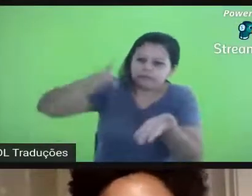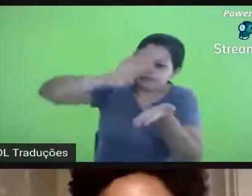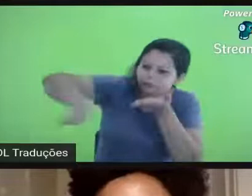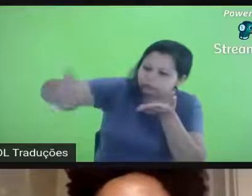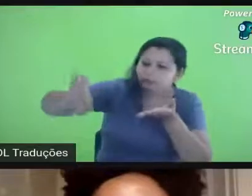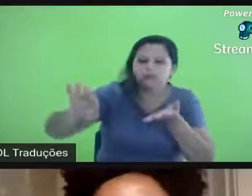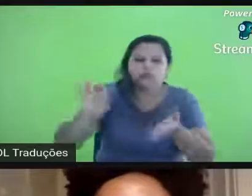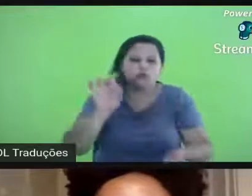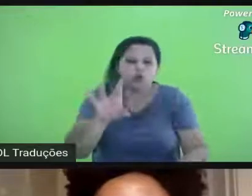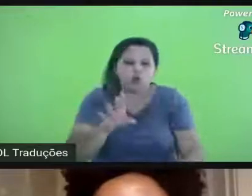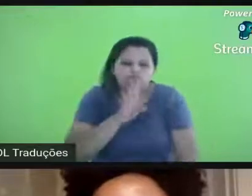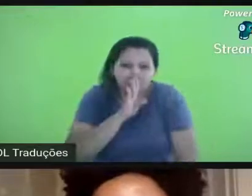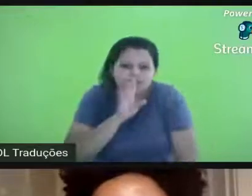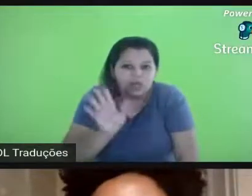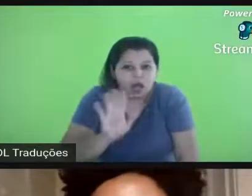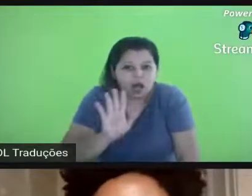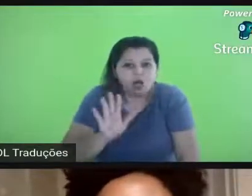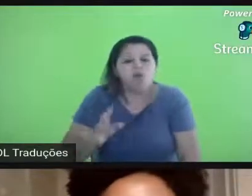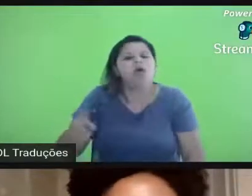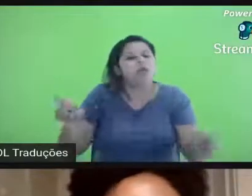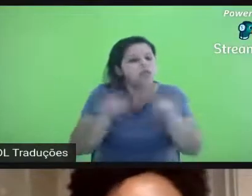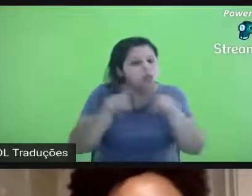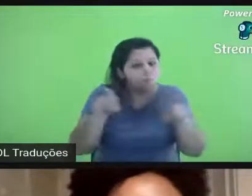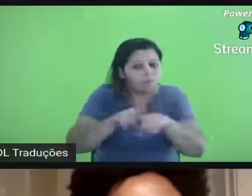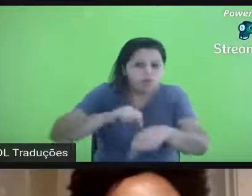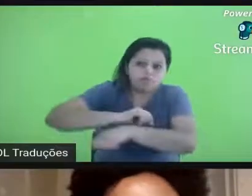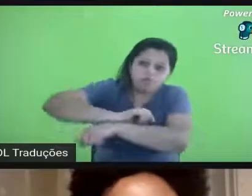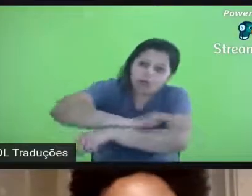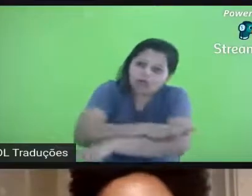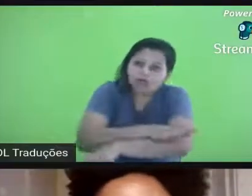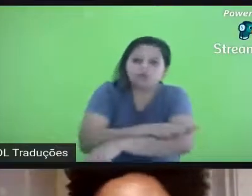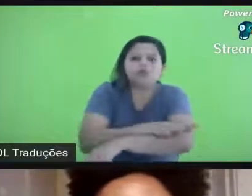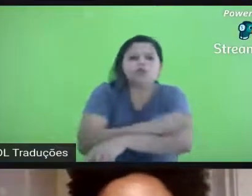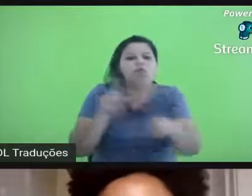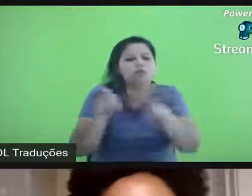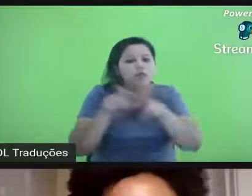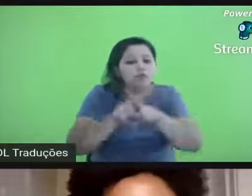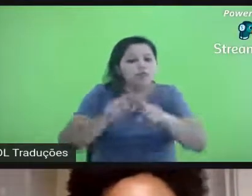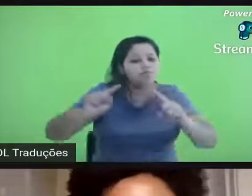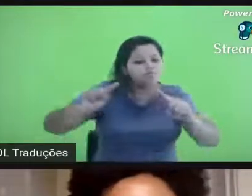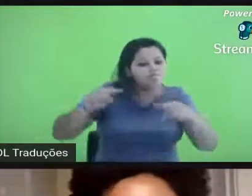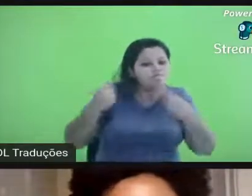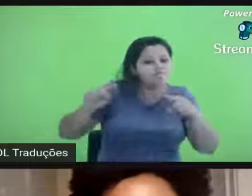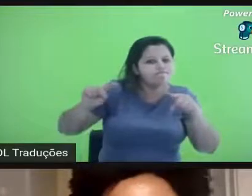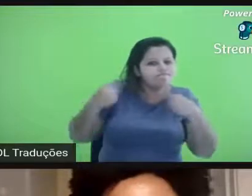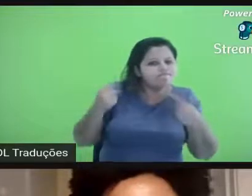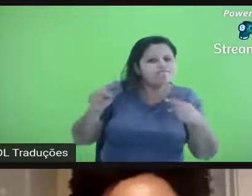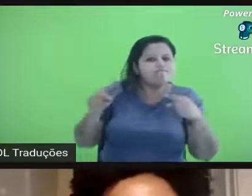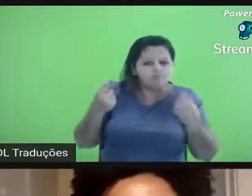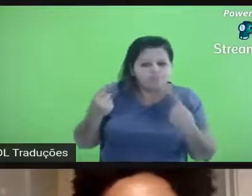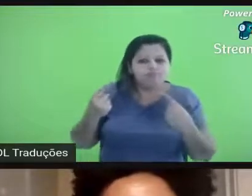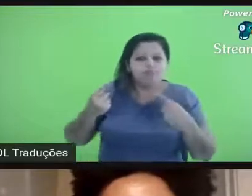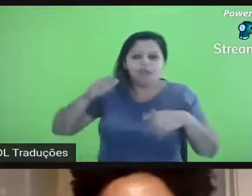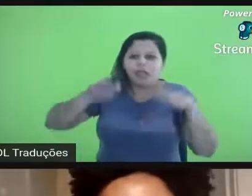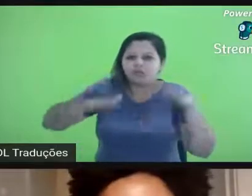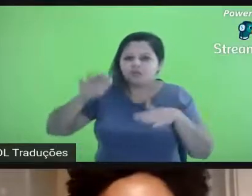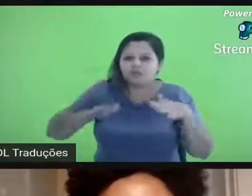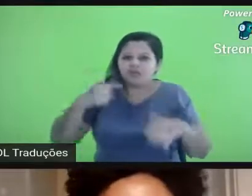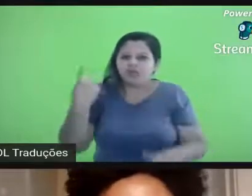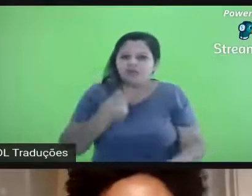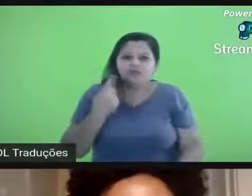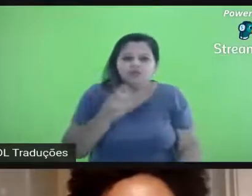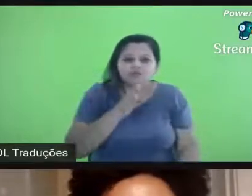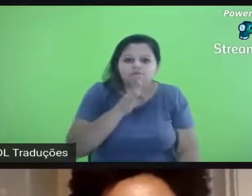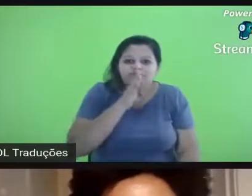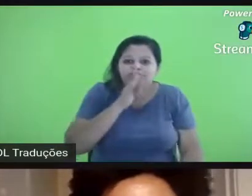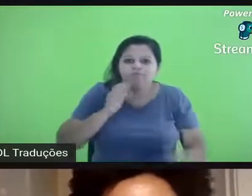invisibilidade, do silenciamento. Ele também vai pautar a gente através de uma espécie de hipnose, né? Tipo, isso é